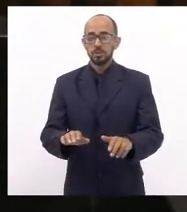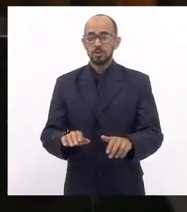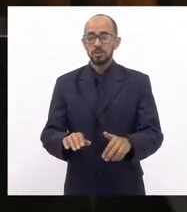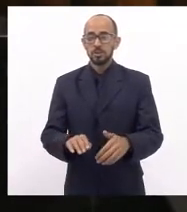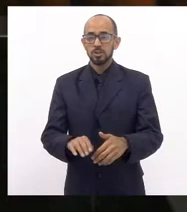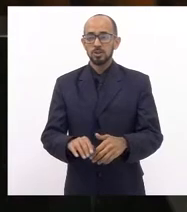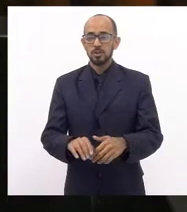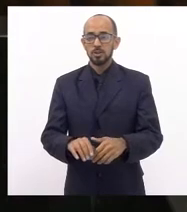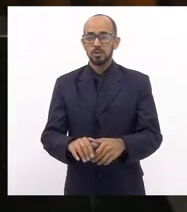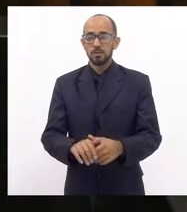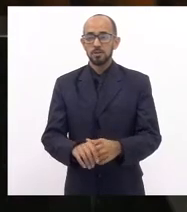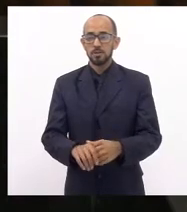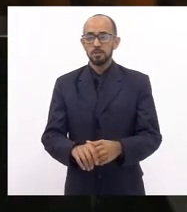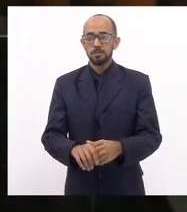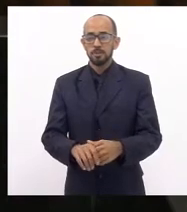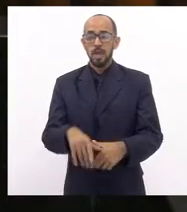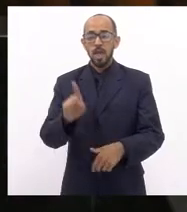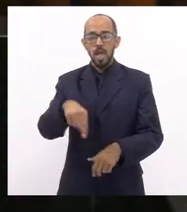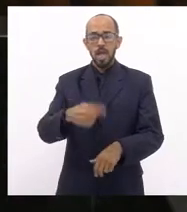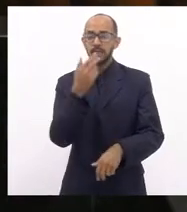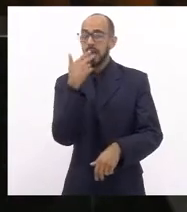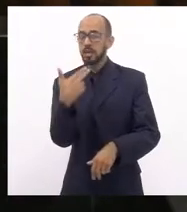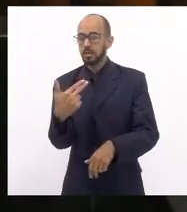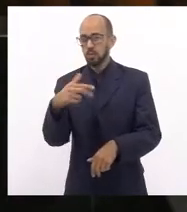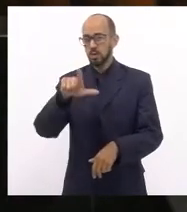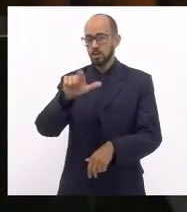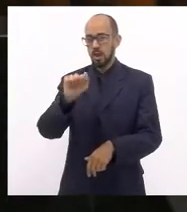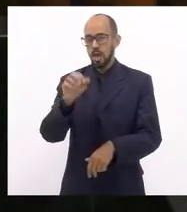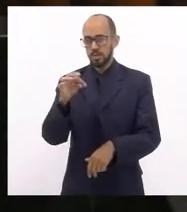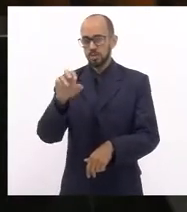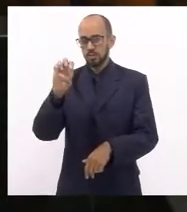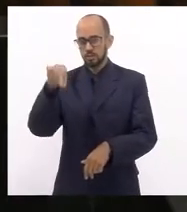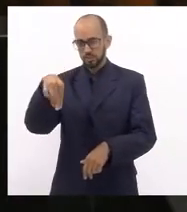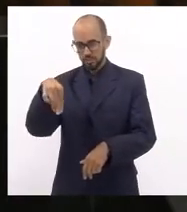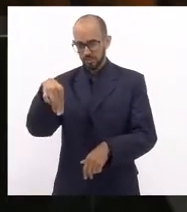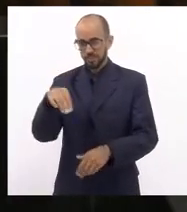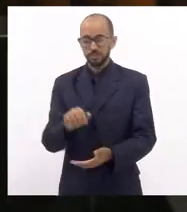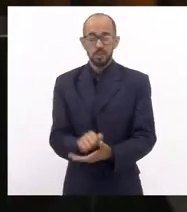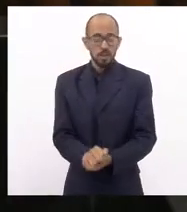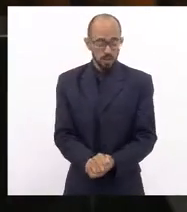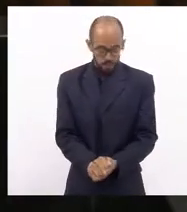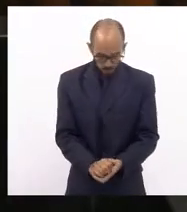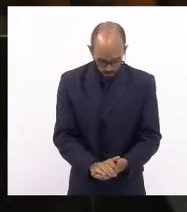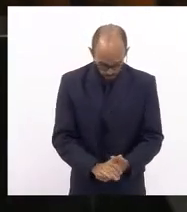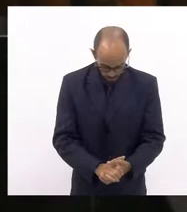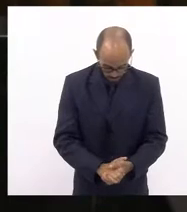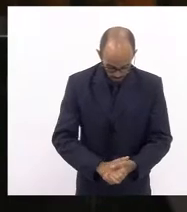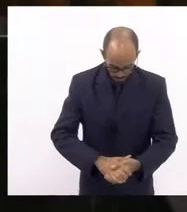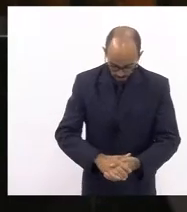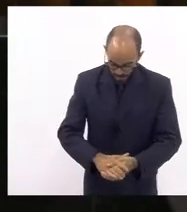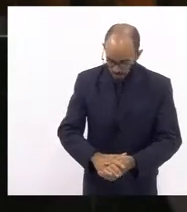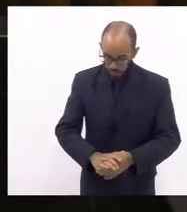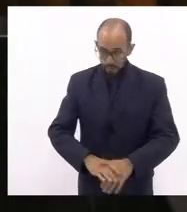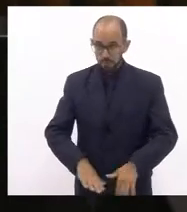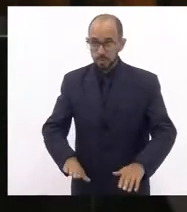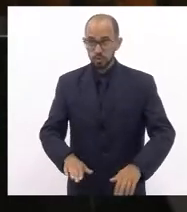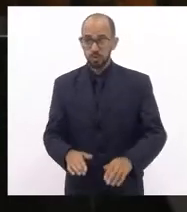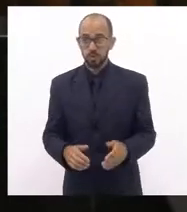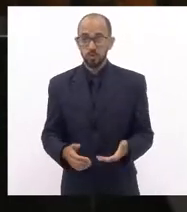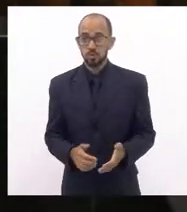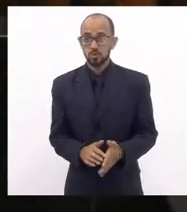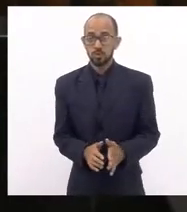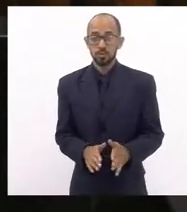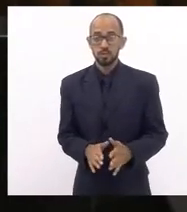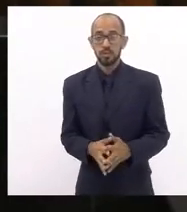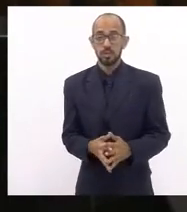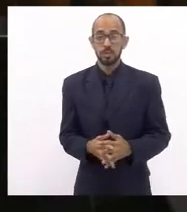é normal. Portanto, a reflexão é essa. Cada um e cada uma, ao receberem esse